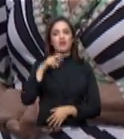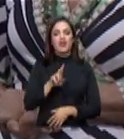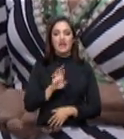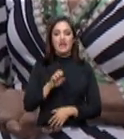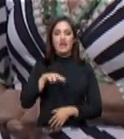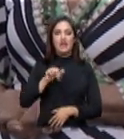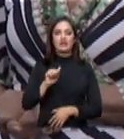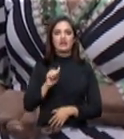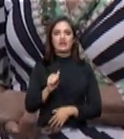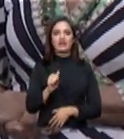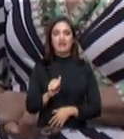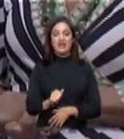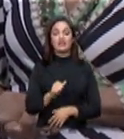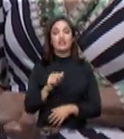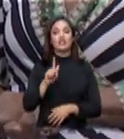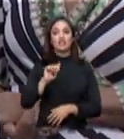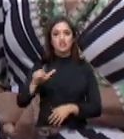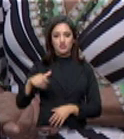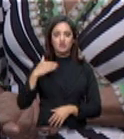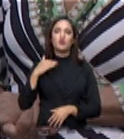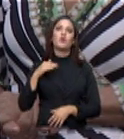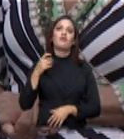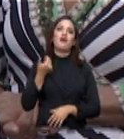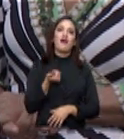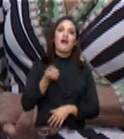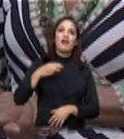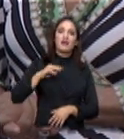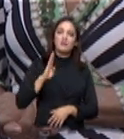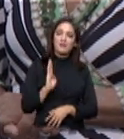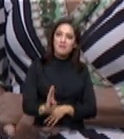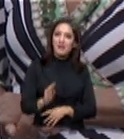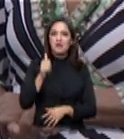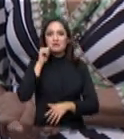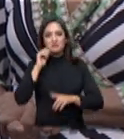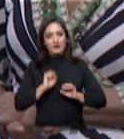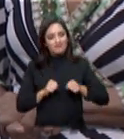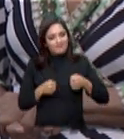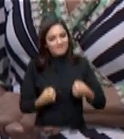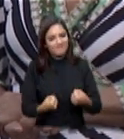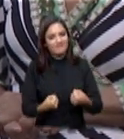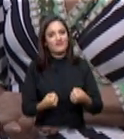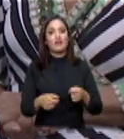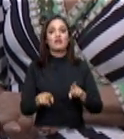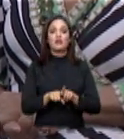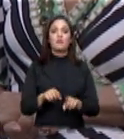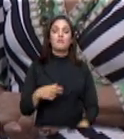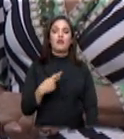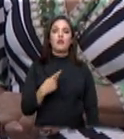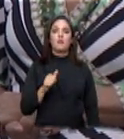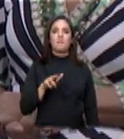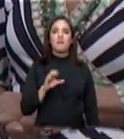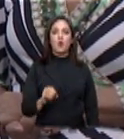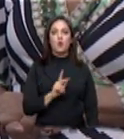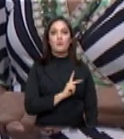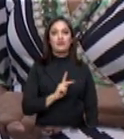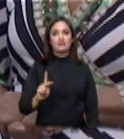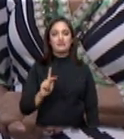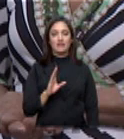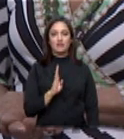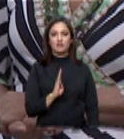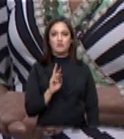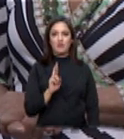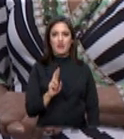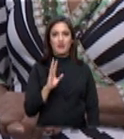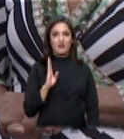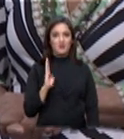mulher combatente da Associação dos Magistrados Brasileiros, e o senhor Paulo Henrique Bezerra Rodrigues